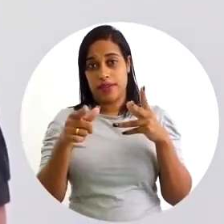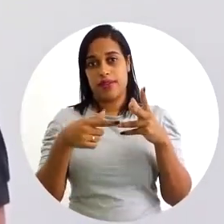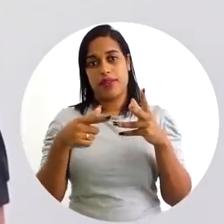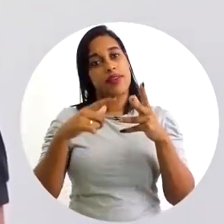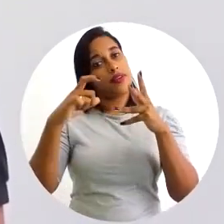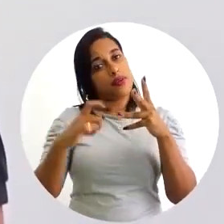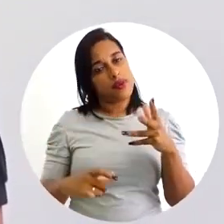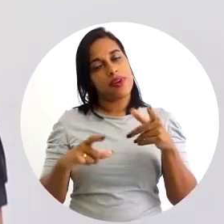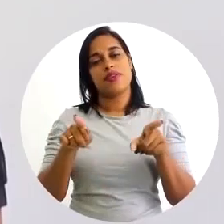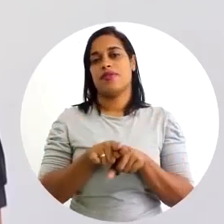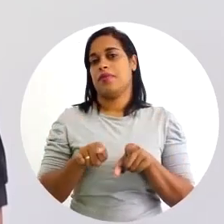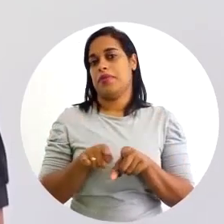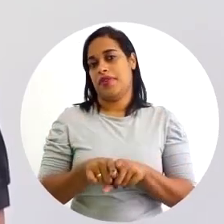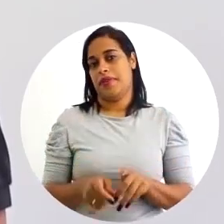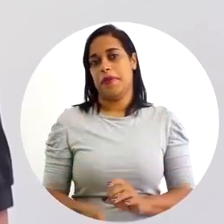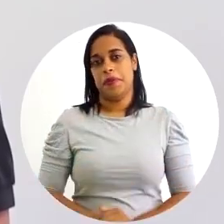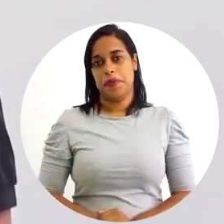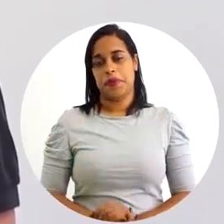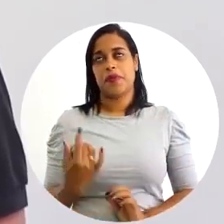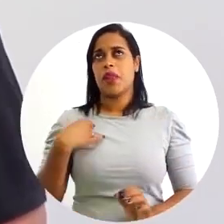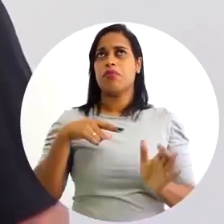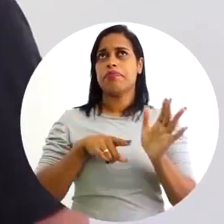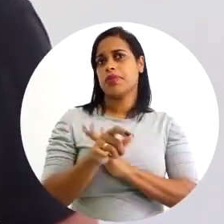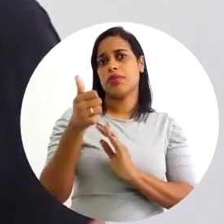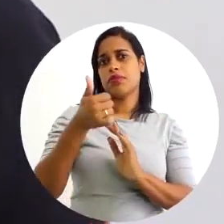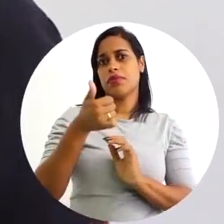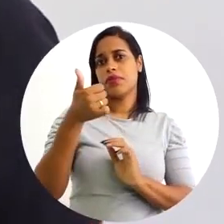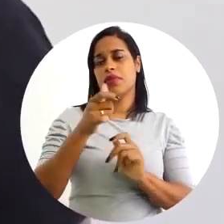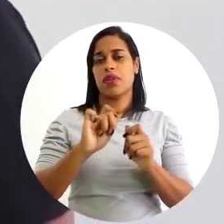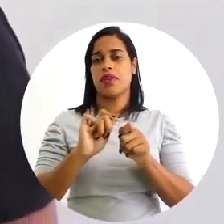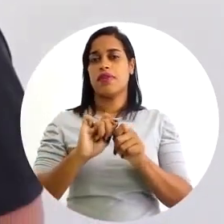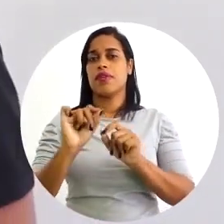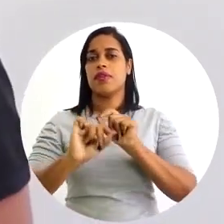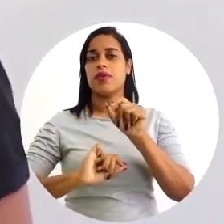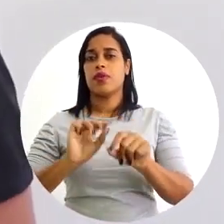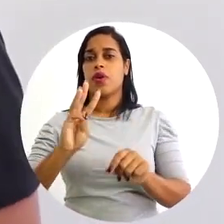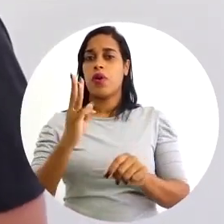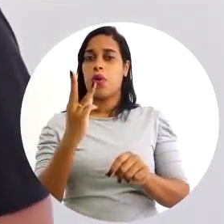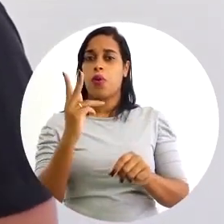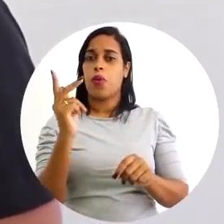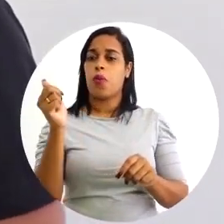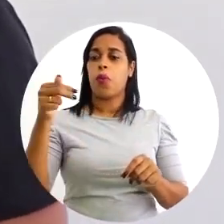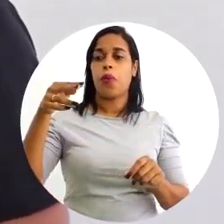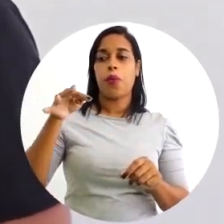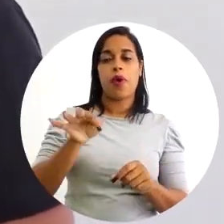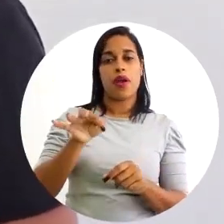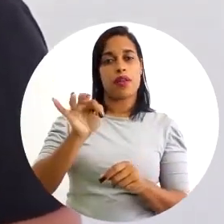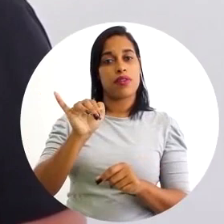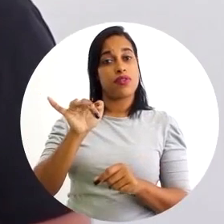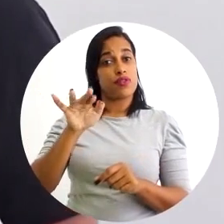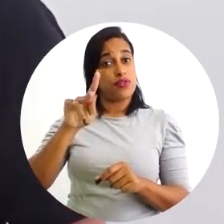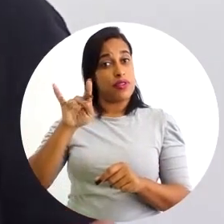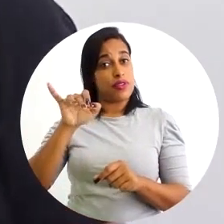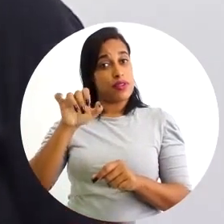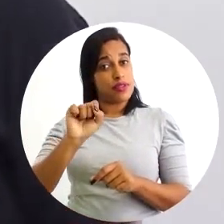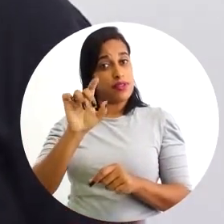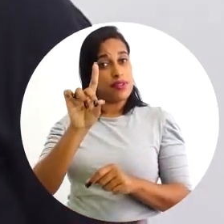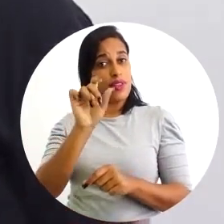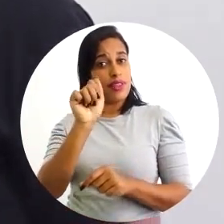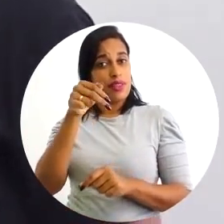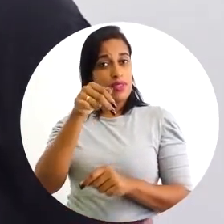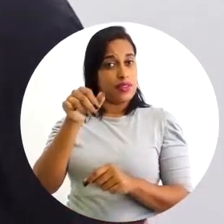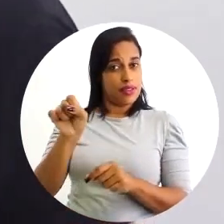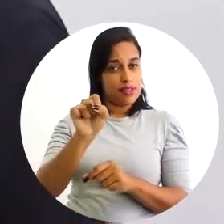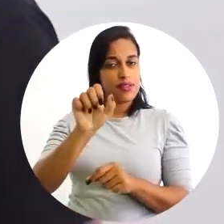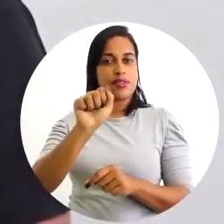e locais também. Né? Aí a primeira pergunta que é feita é what is the text about?